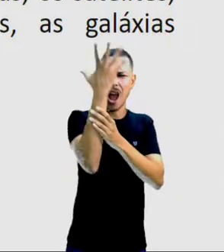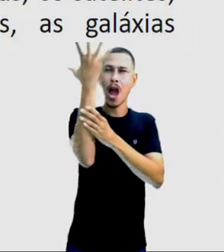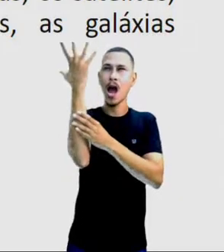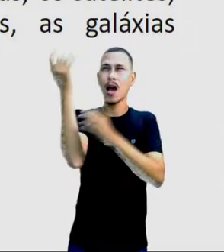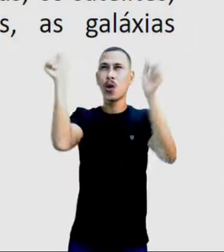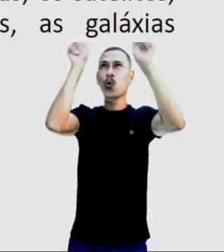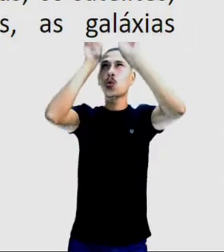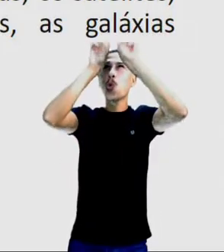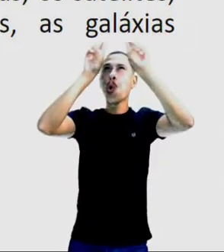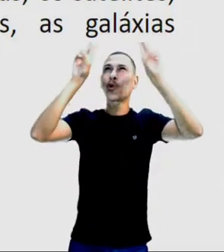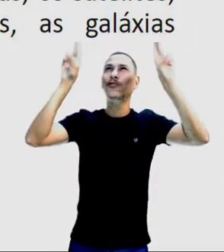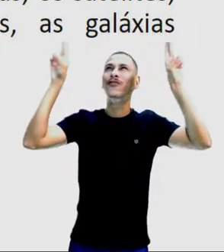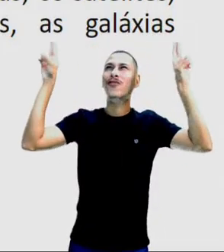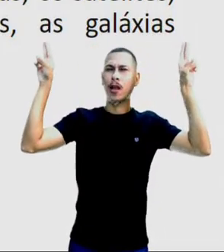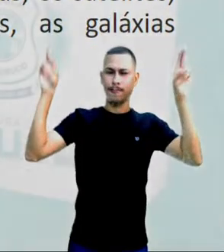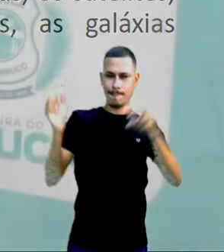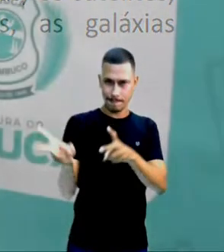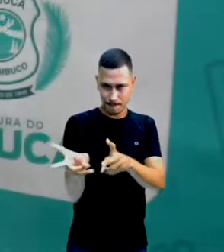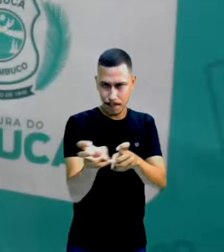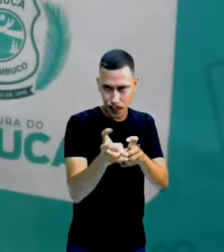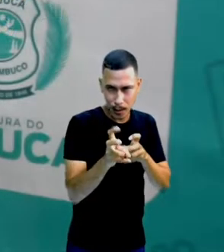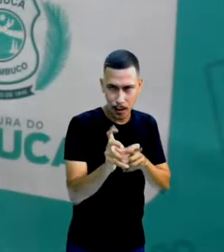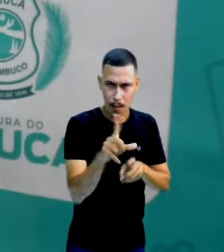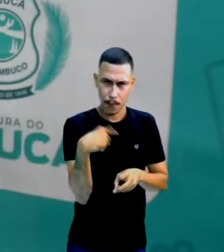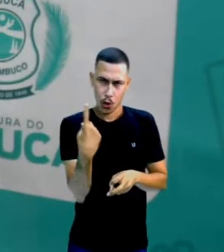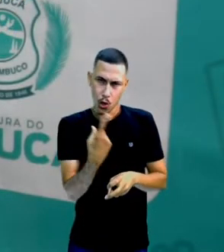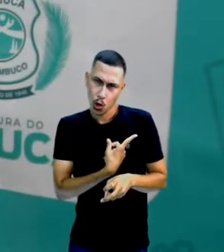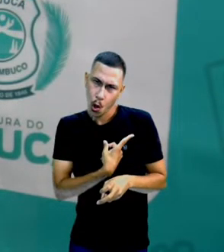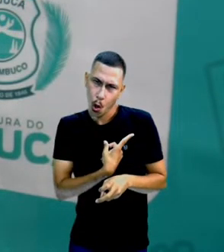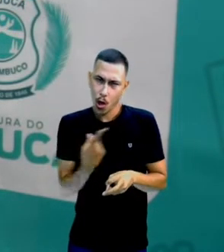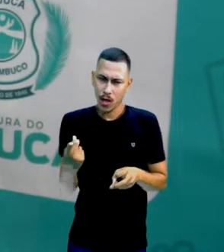universo. Percebeu? Nós estamos